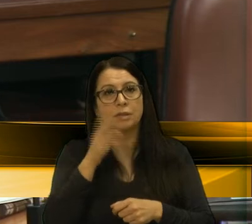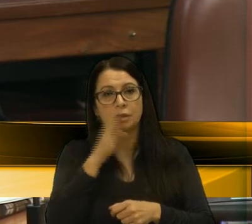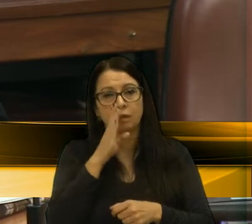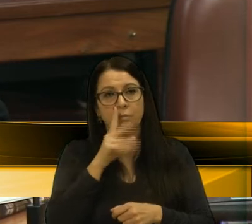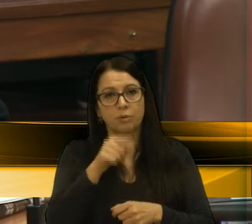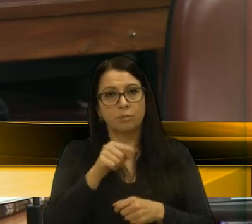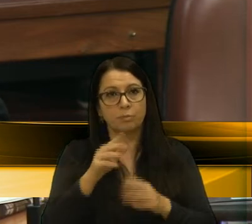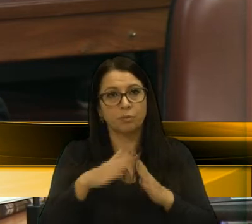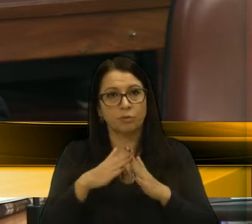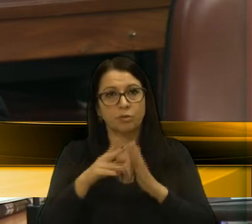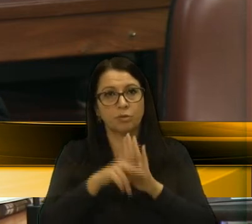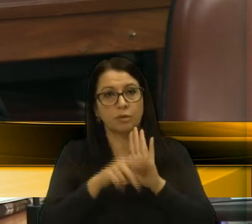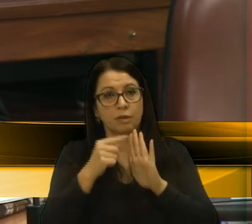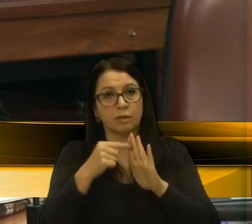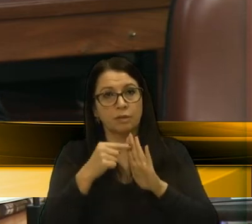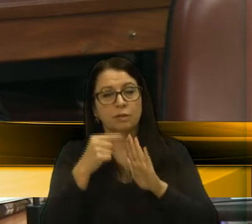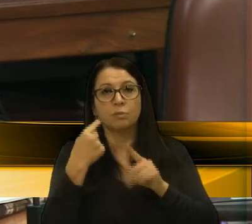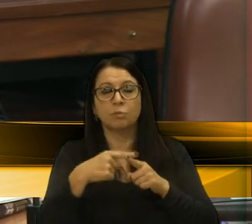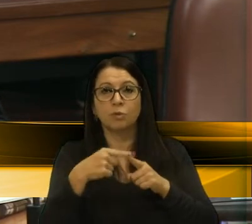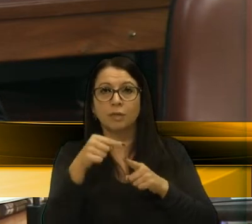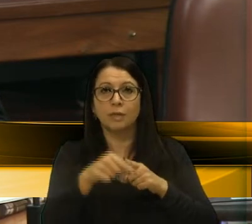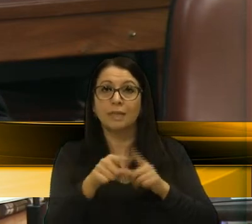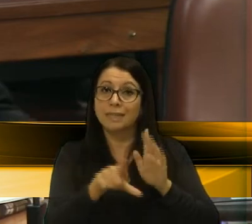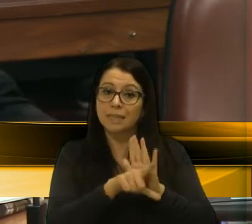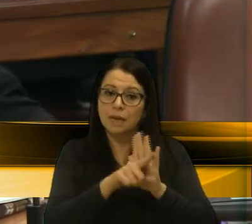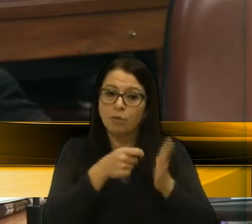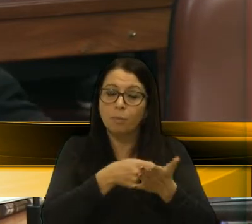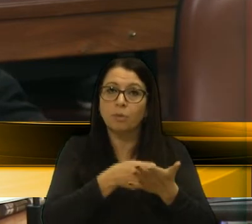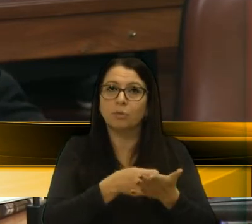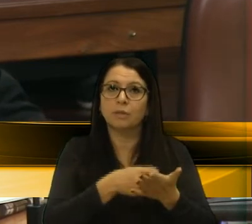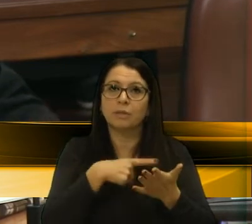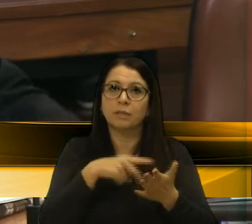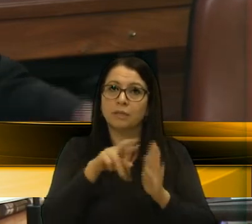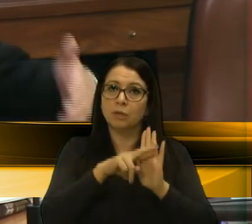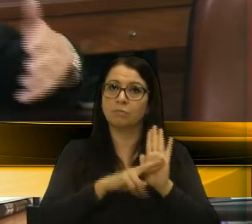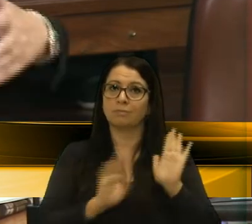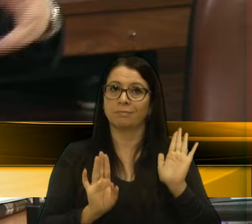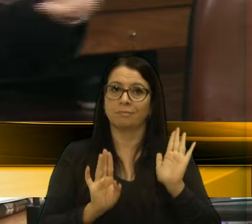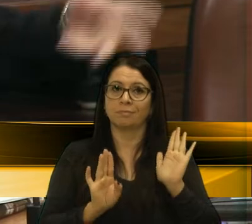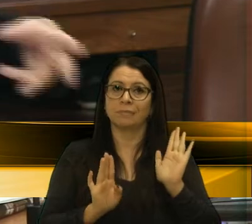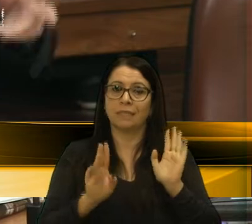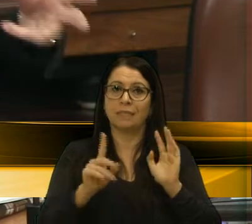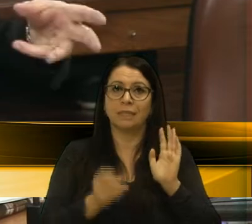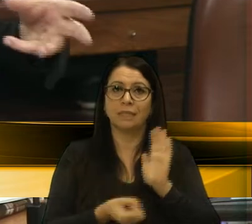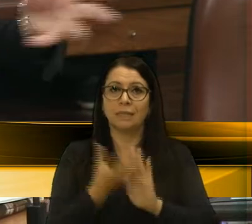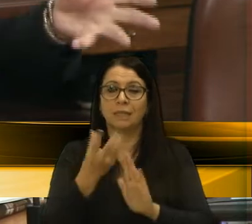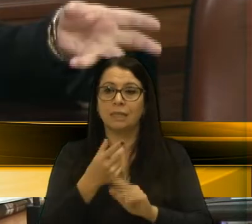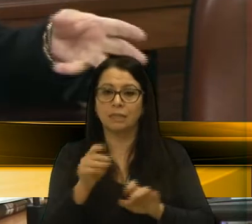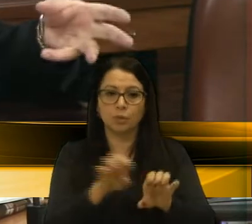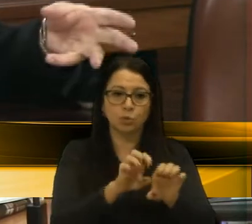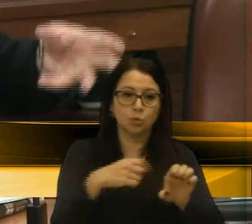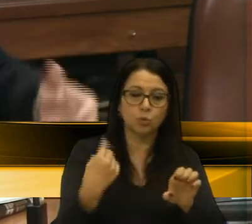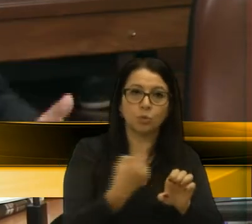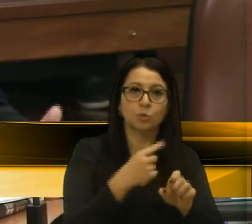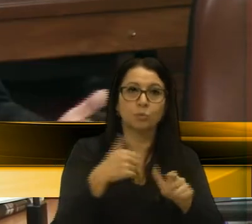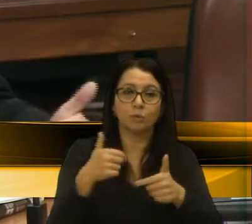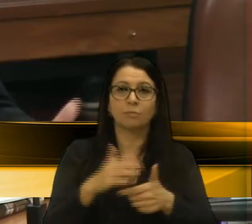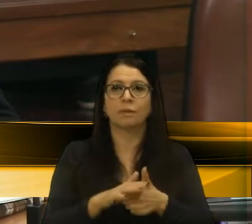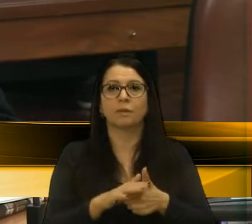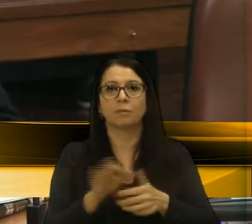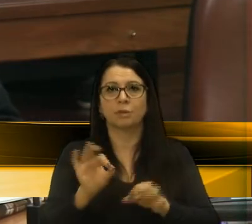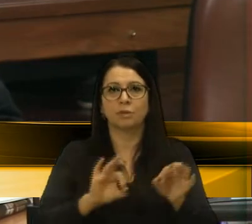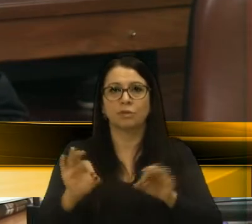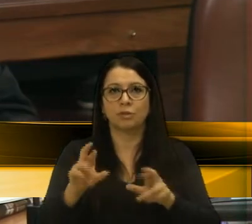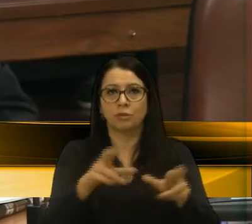projeto à casa, né? Porque essa lei obrigatoriamente tem que ser regulamentada, né? E criadas estruturas para trabalhar